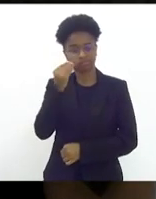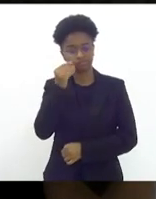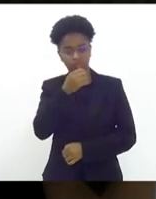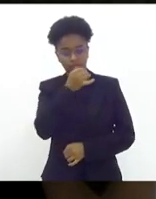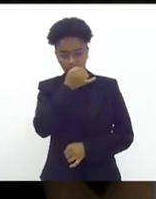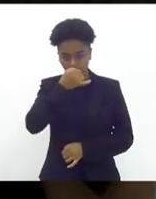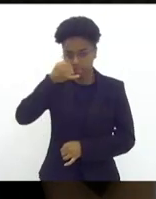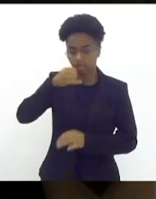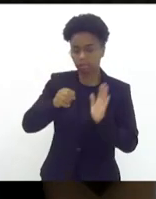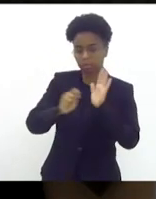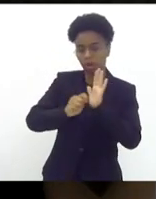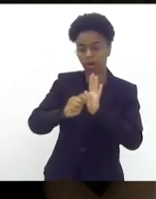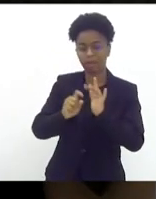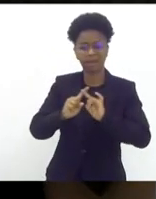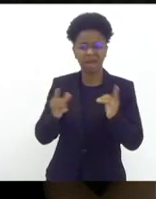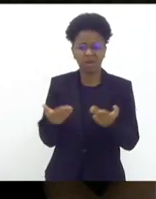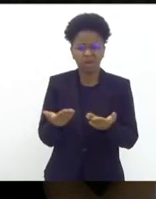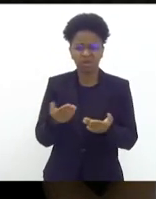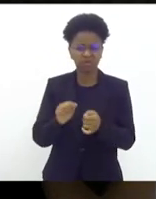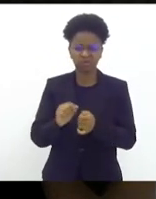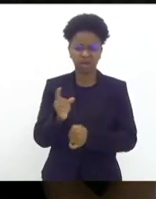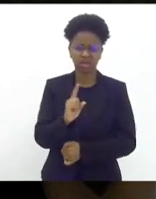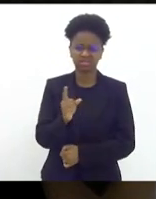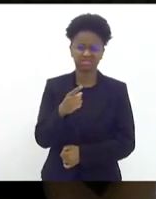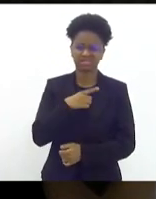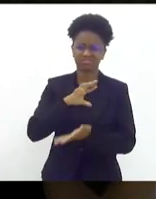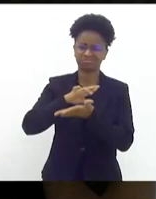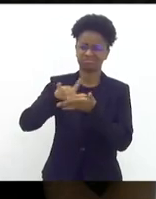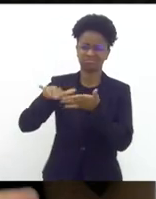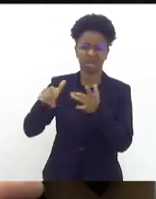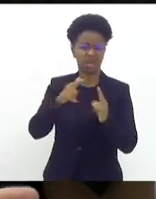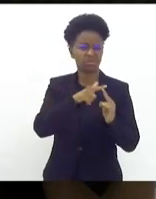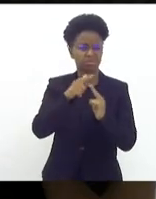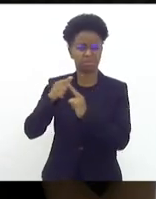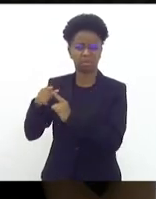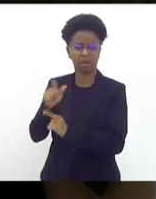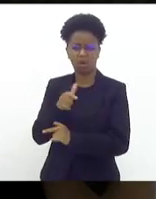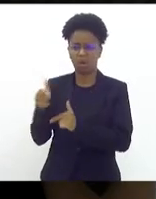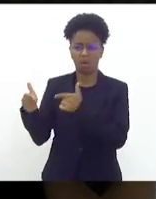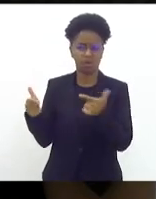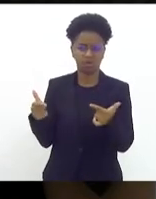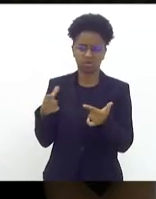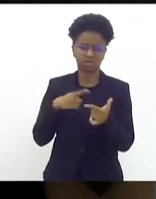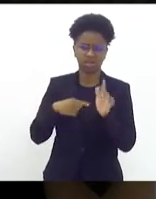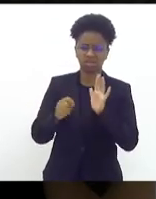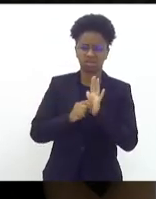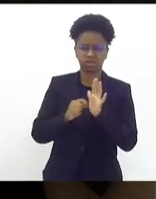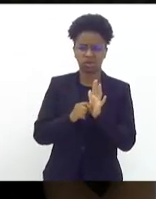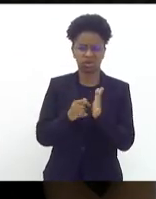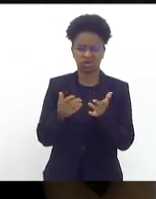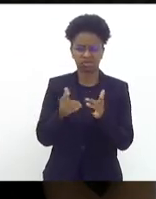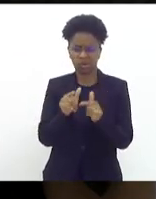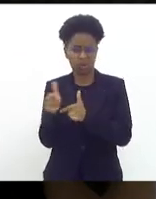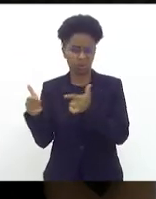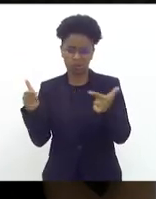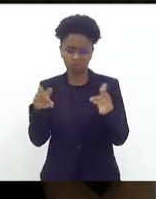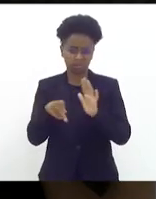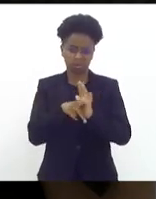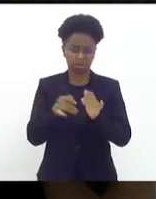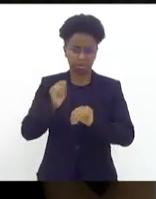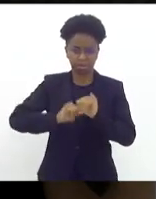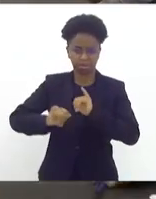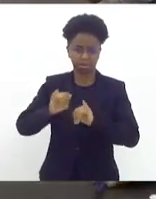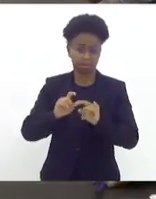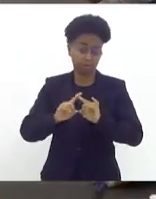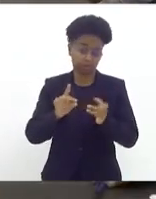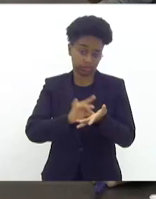etc, etc. Hoje ninguém faz mais isso, né? Hoje tem tanta, mas tanta houve novidade, época. Tanta droga sintética, tanta. Mas